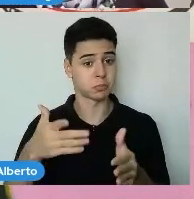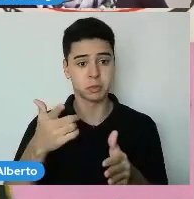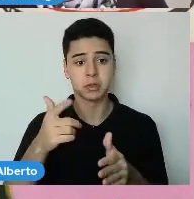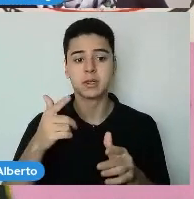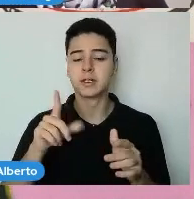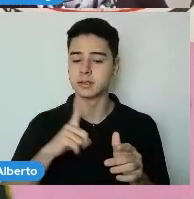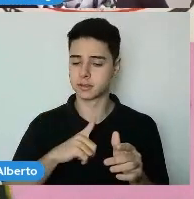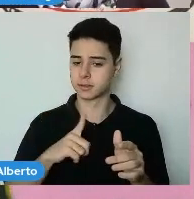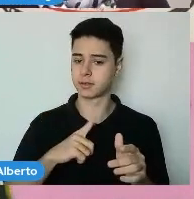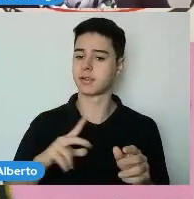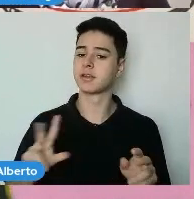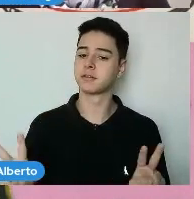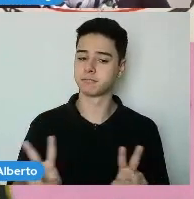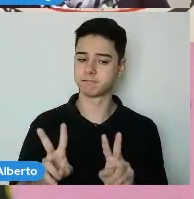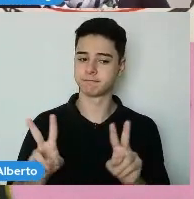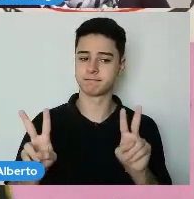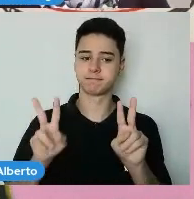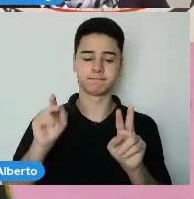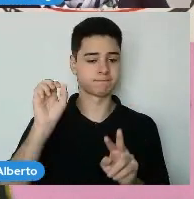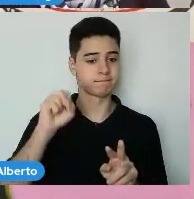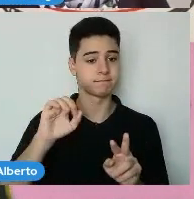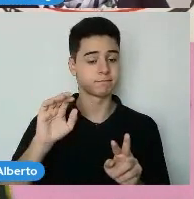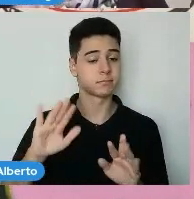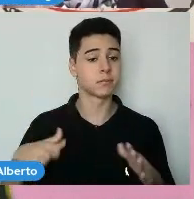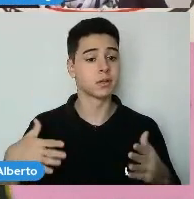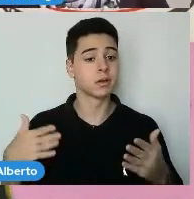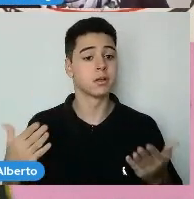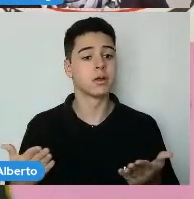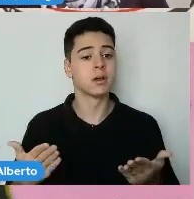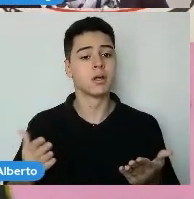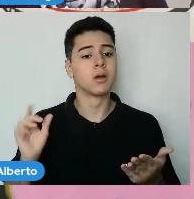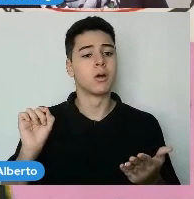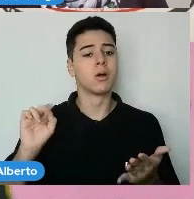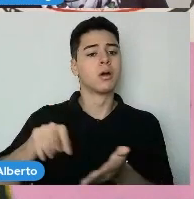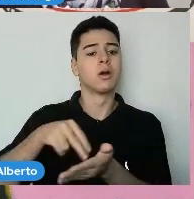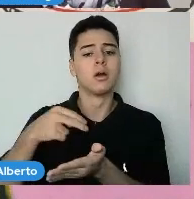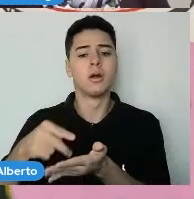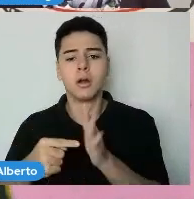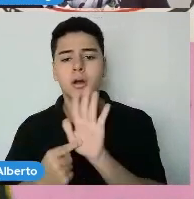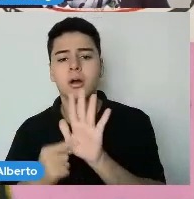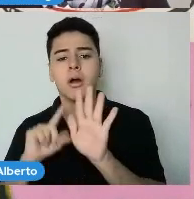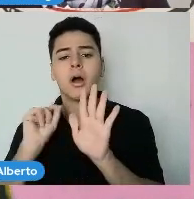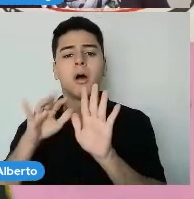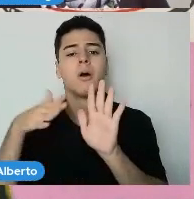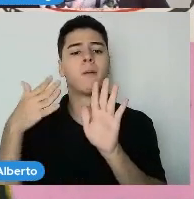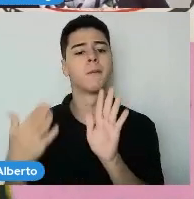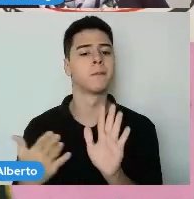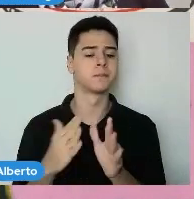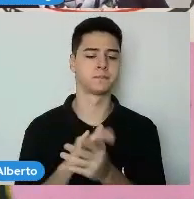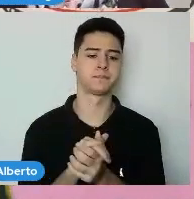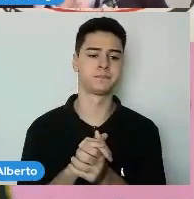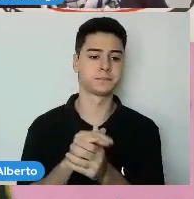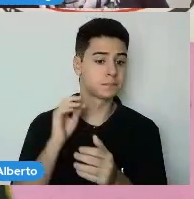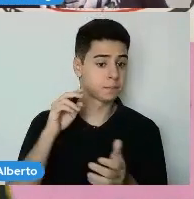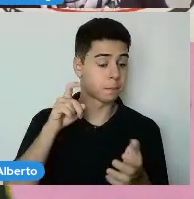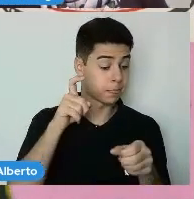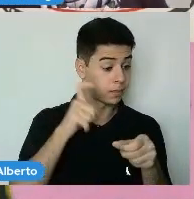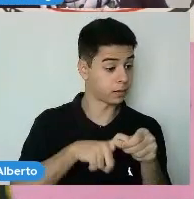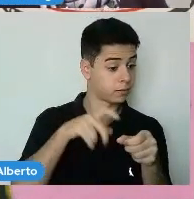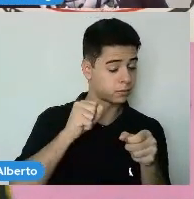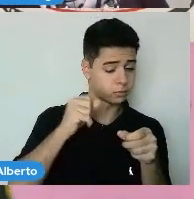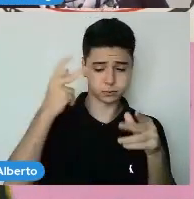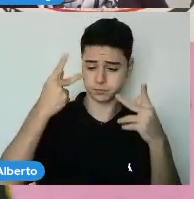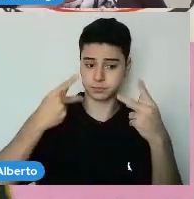valor, continuam tendo. Mas o que a performance propõe é justamente que o